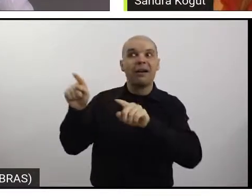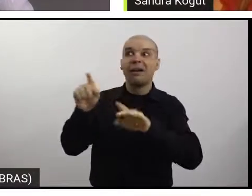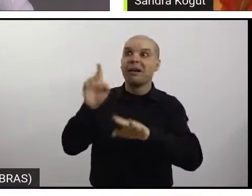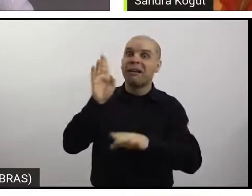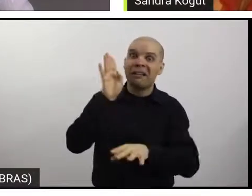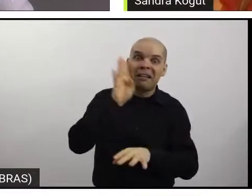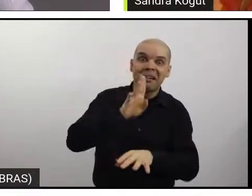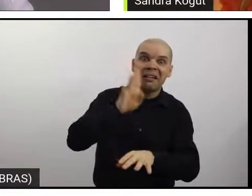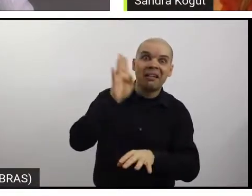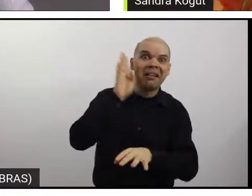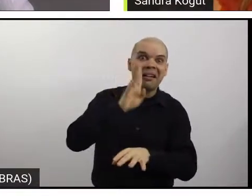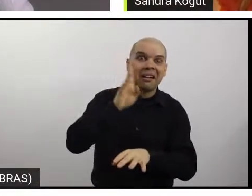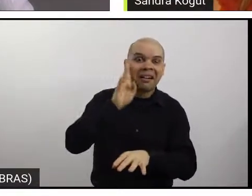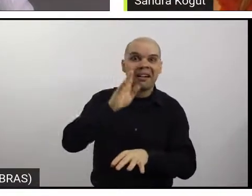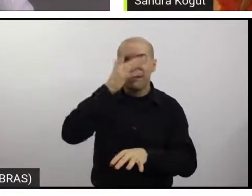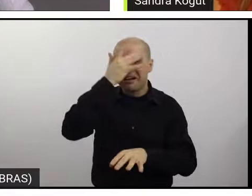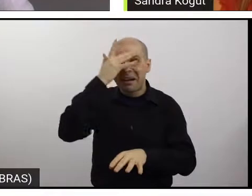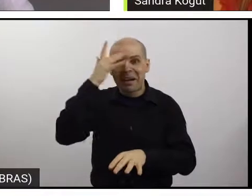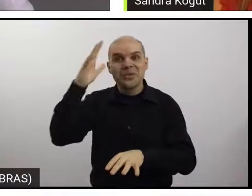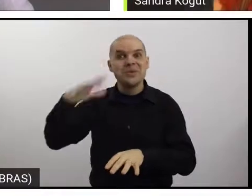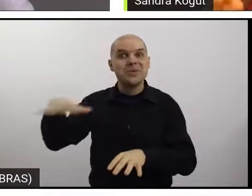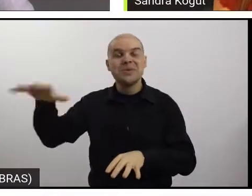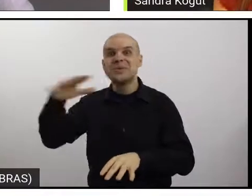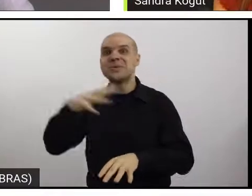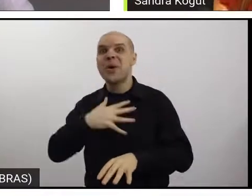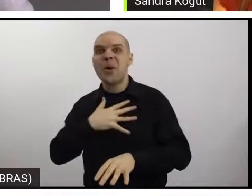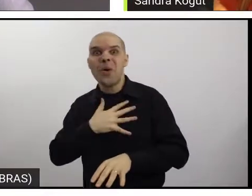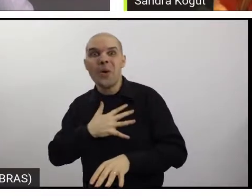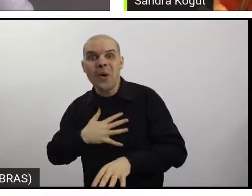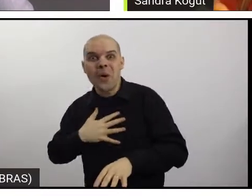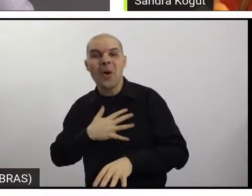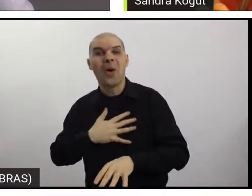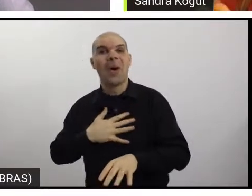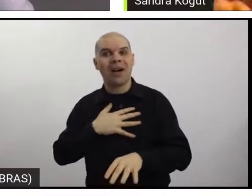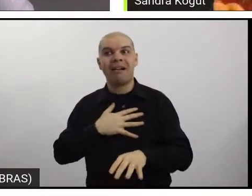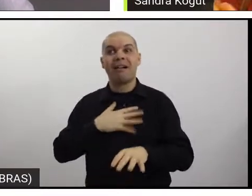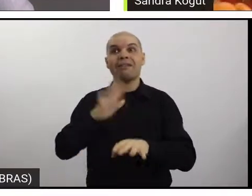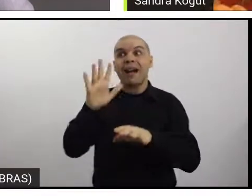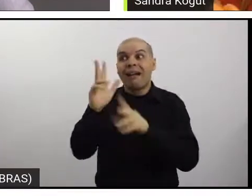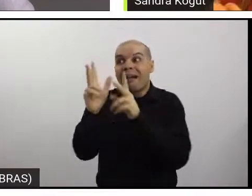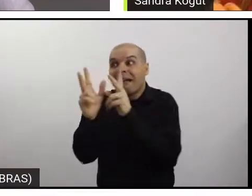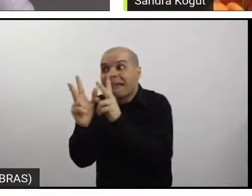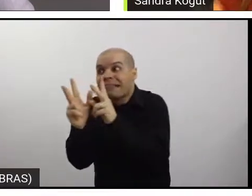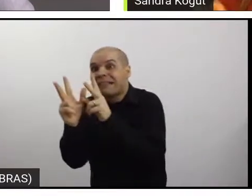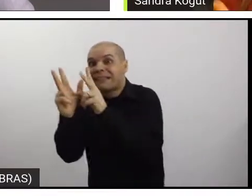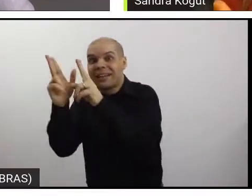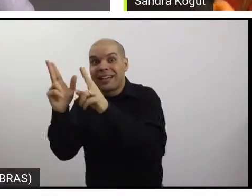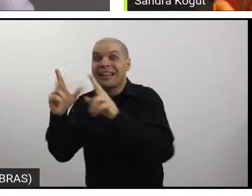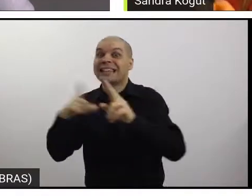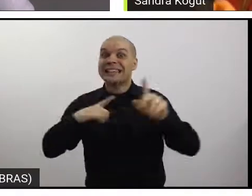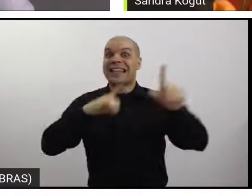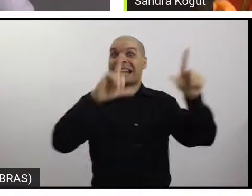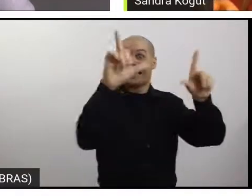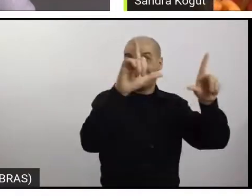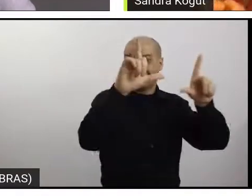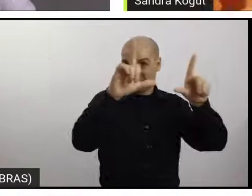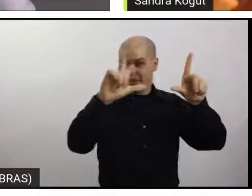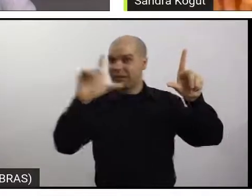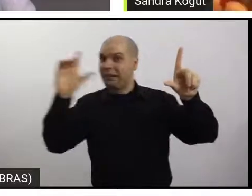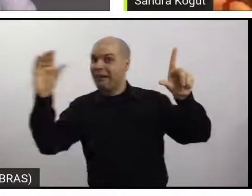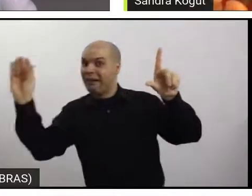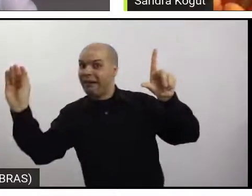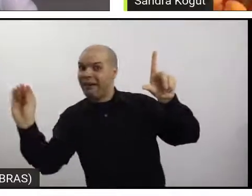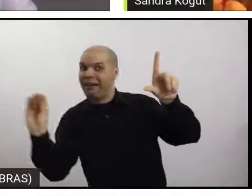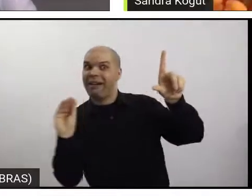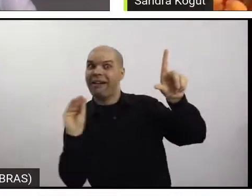essas pílulas dentro da televisão, na programação da televisão, quase como uma coisa assim subversiva, como